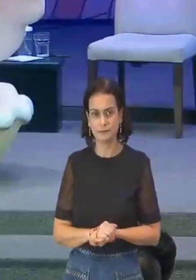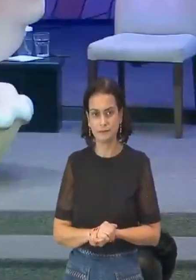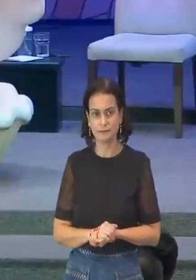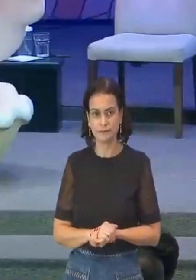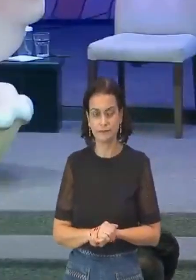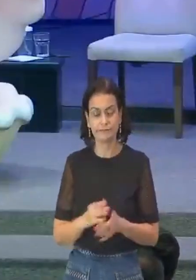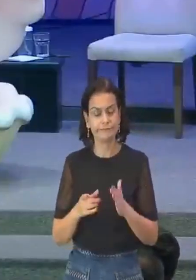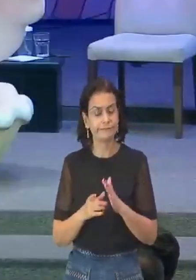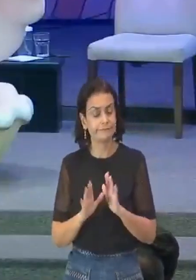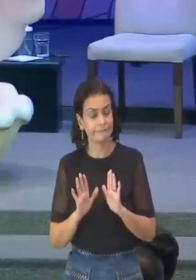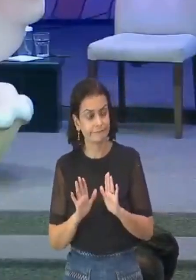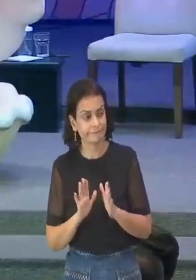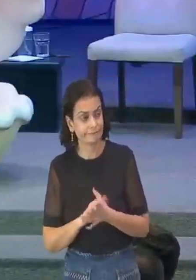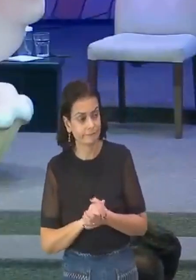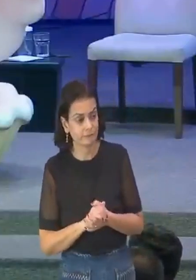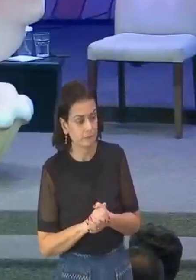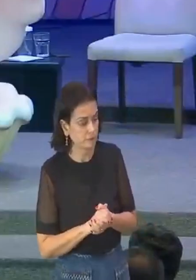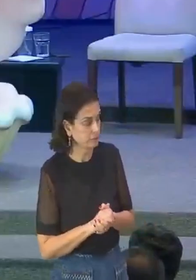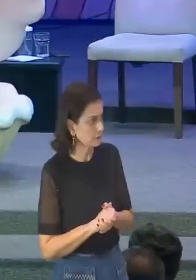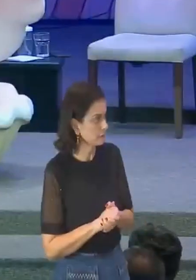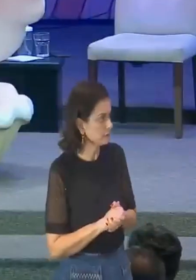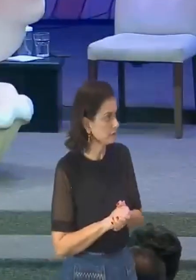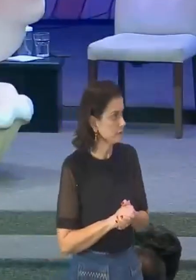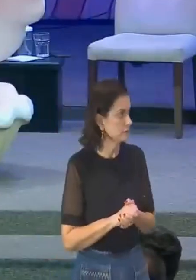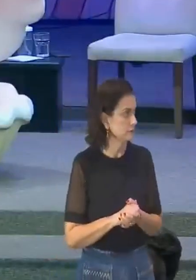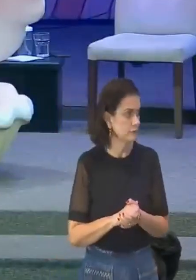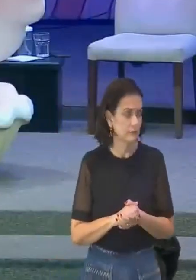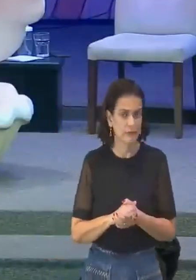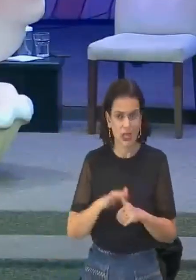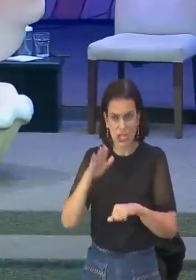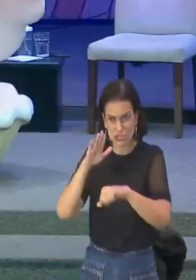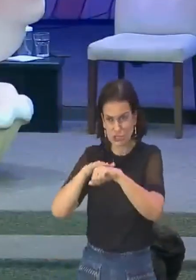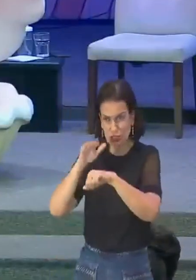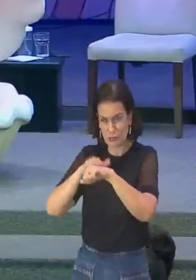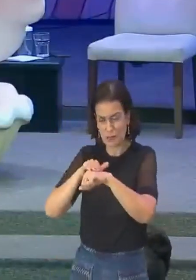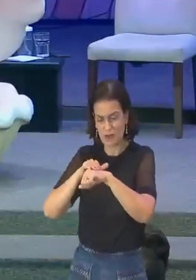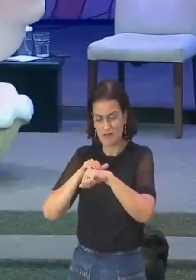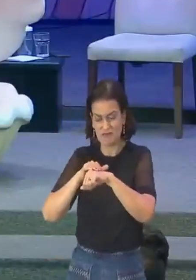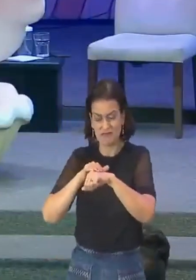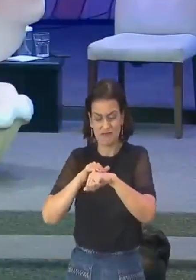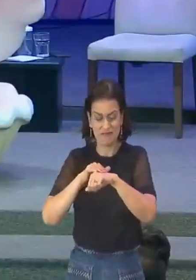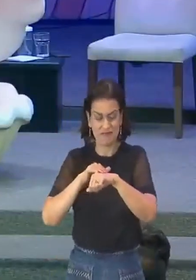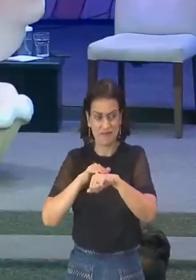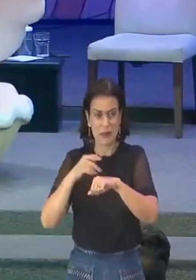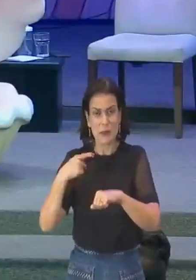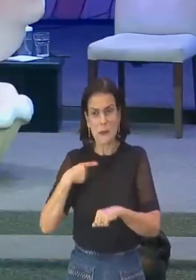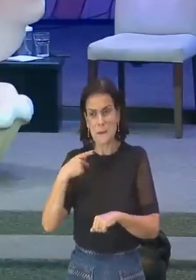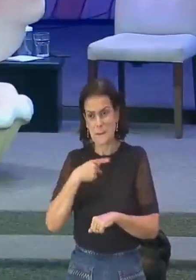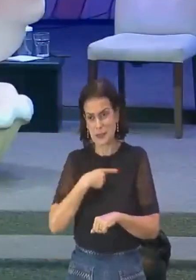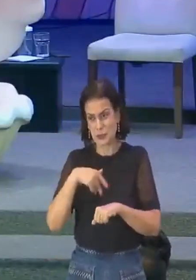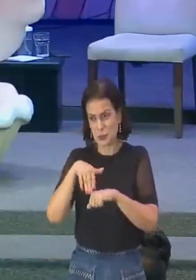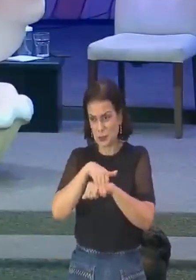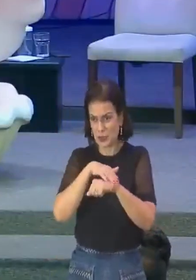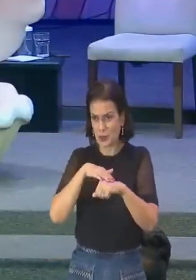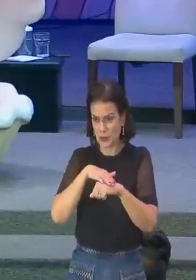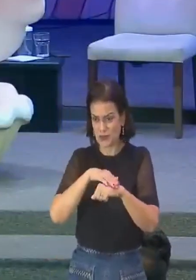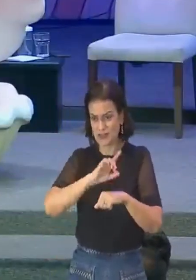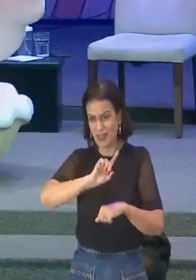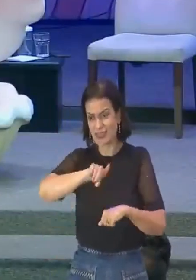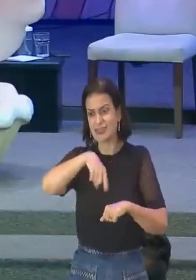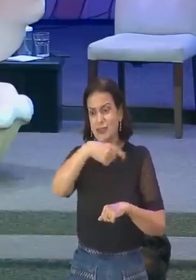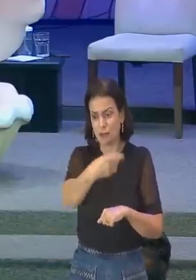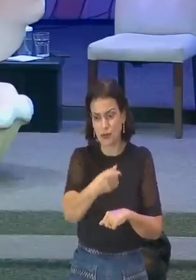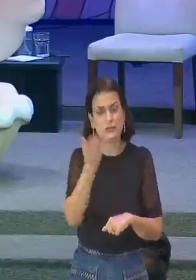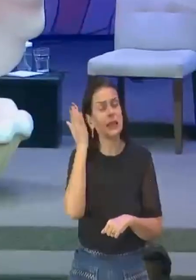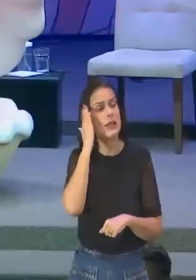que você resolva chamar o pastor Maurício para conversar depois do final desta pregação, eu